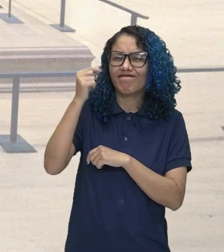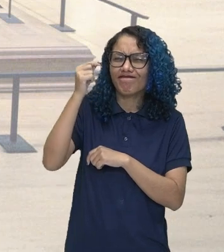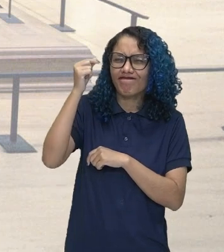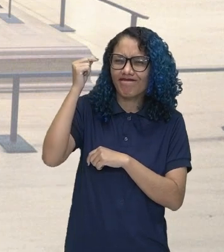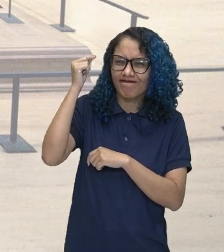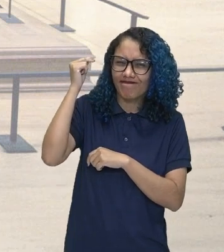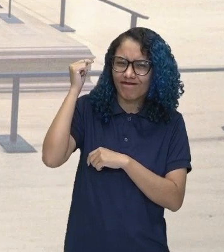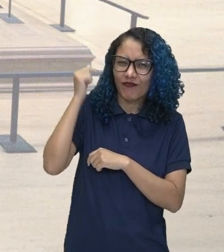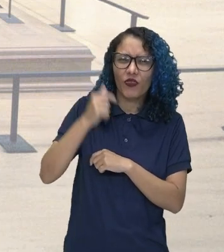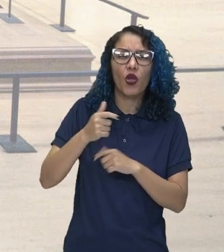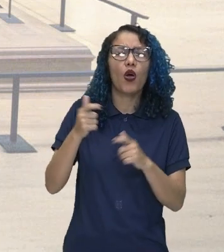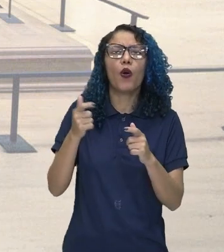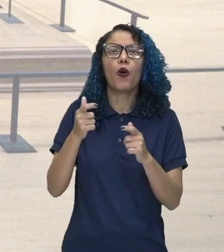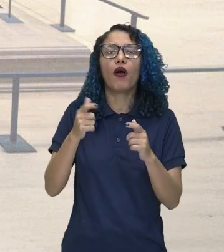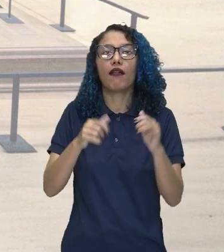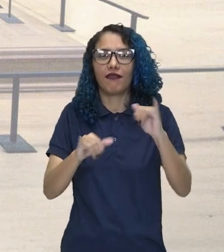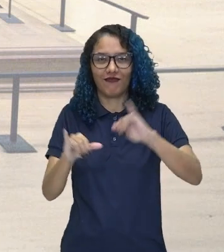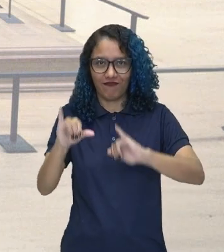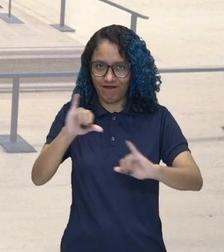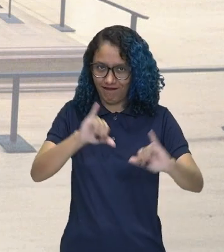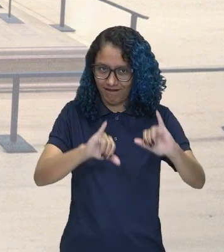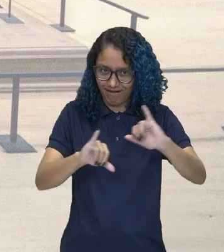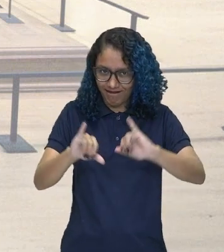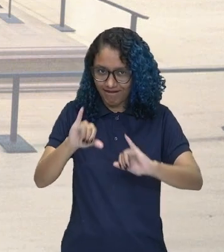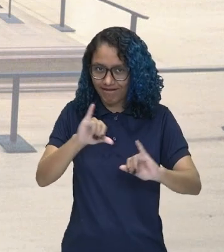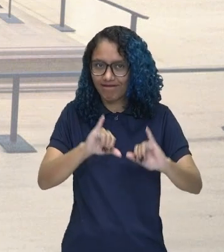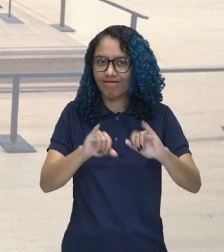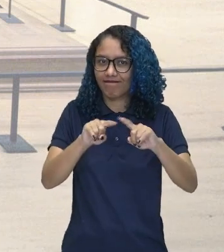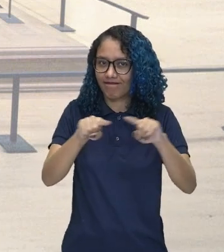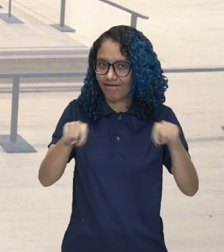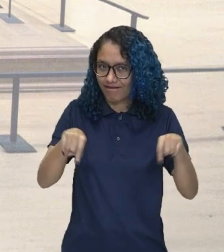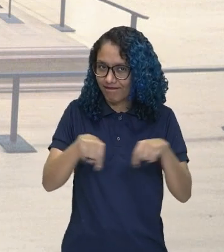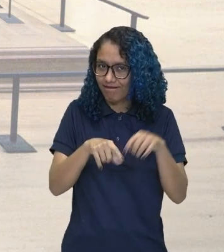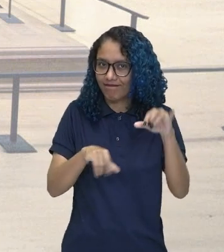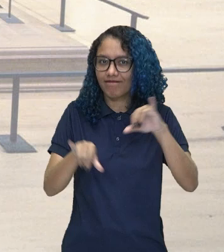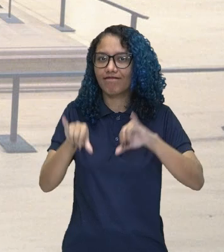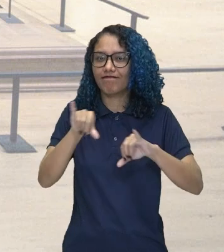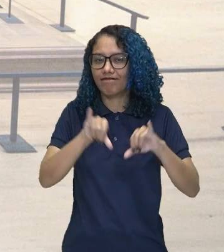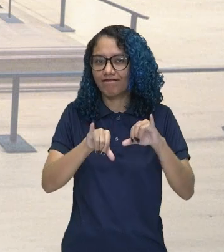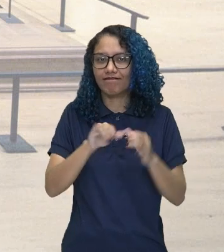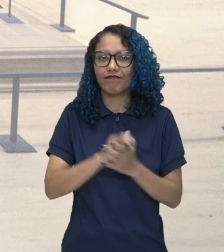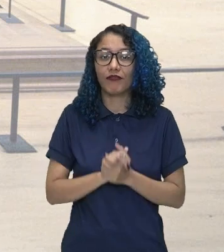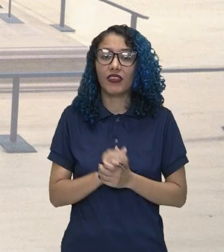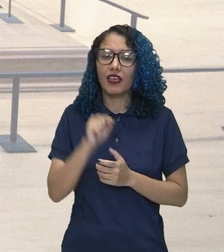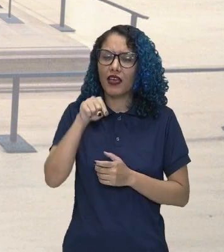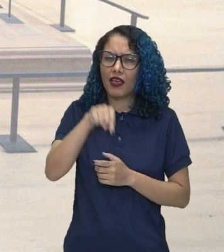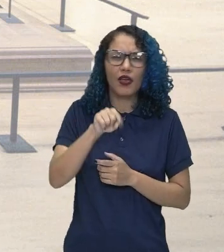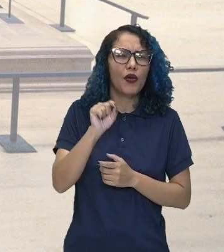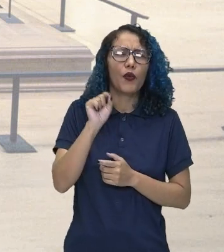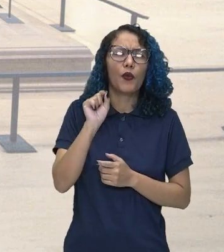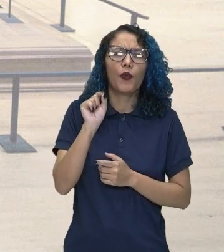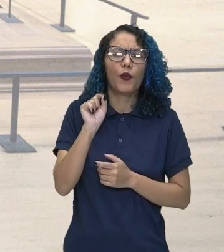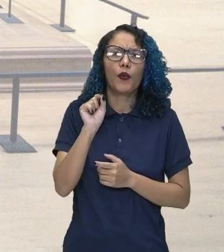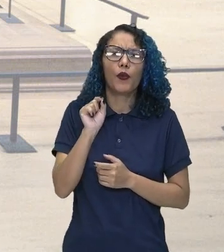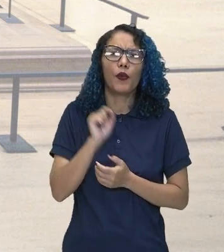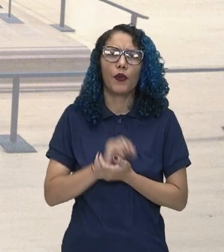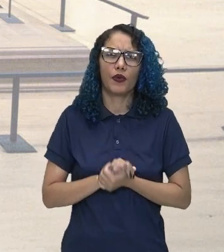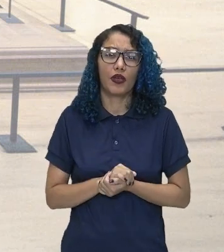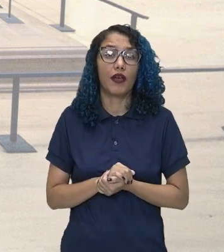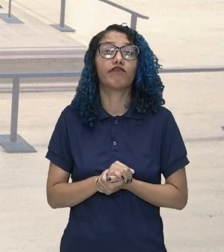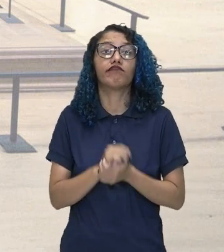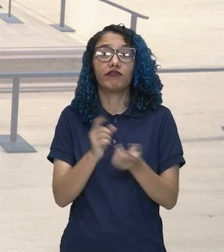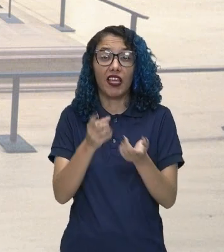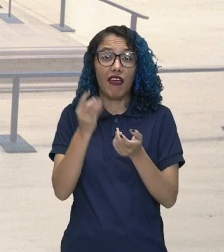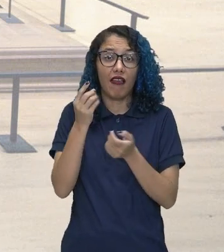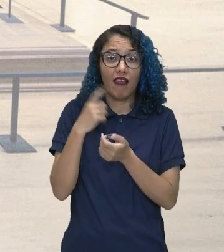estou no laboratório. E dentro desse laboratório foi feito experimentos, tá? Que